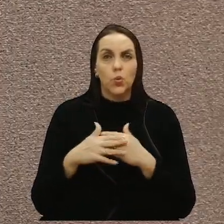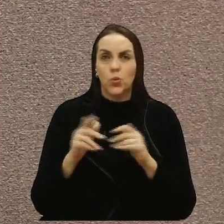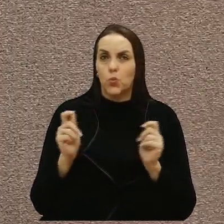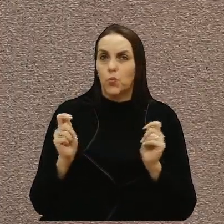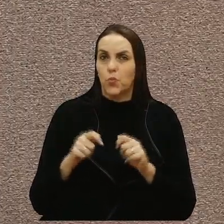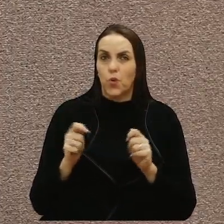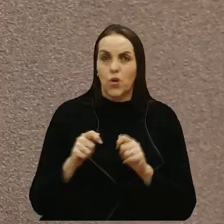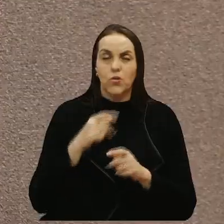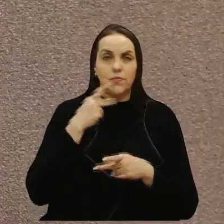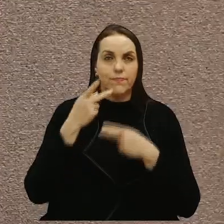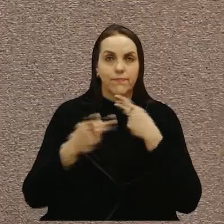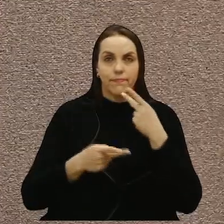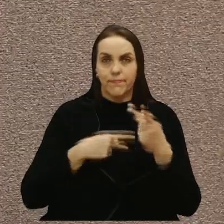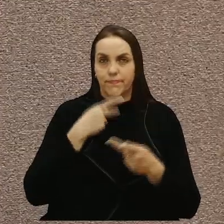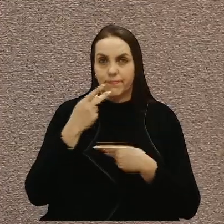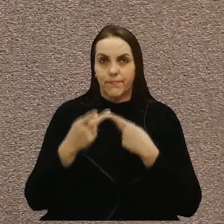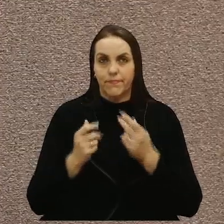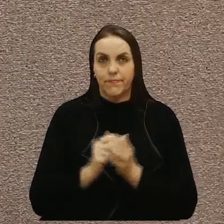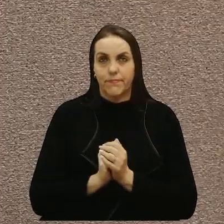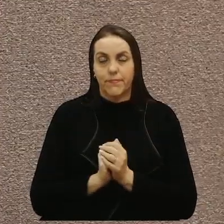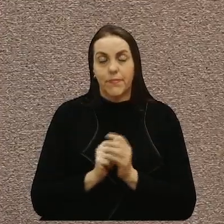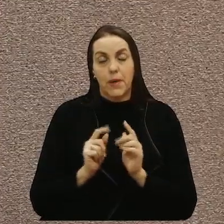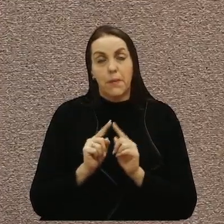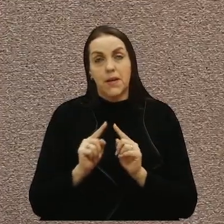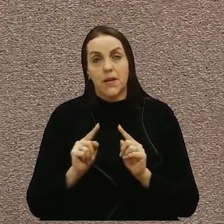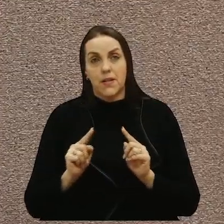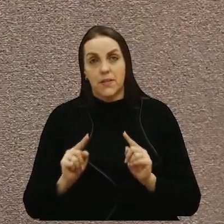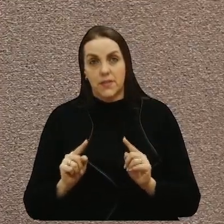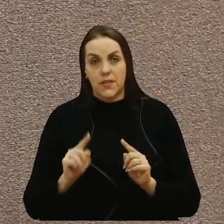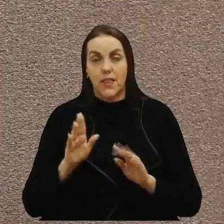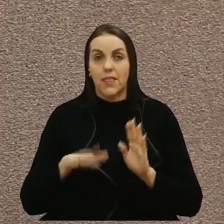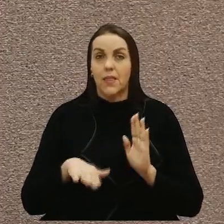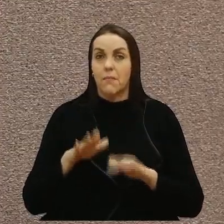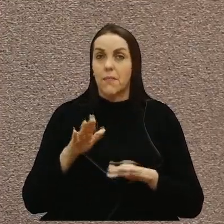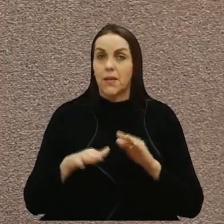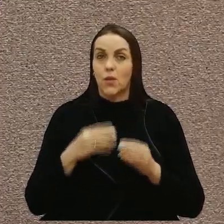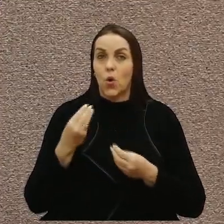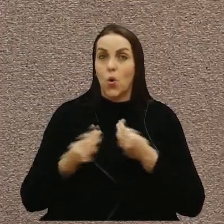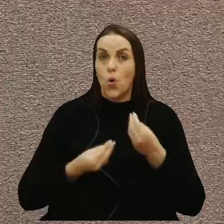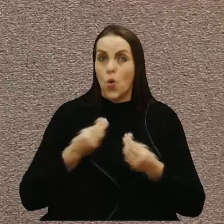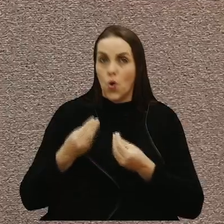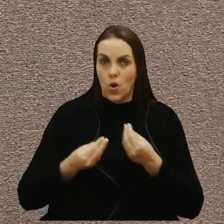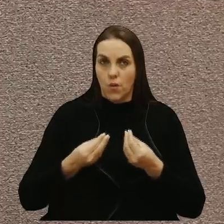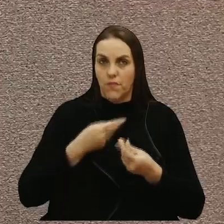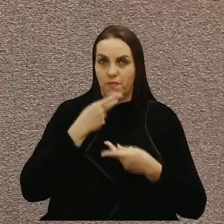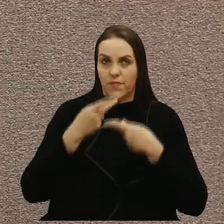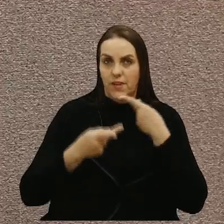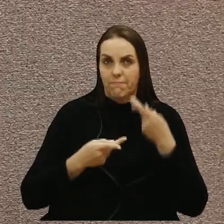ser dito. No entanto, depende de como é dito.